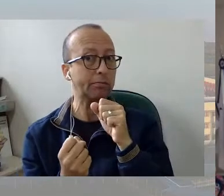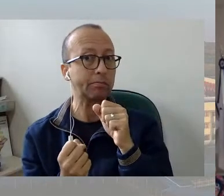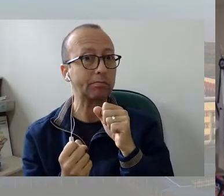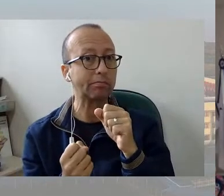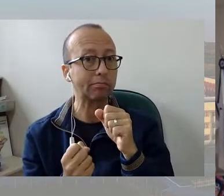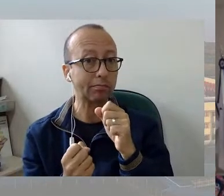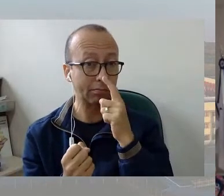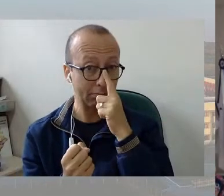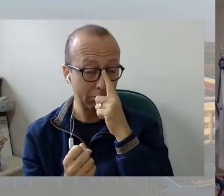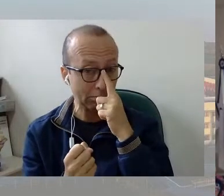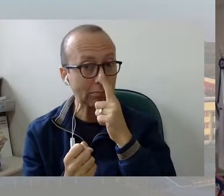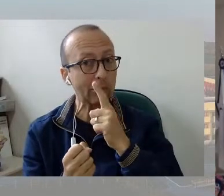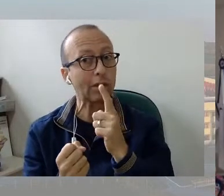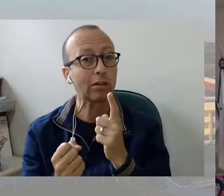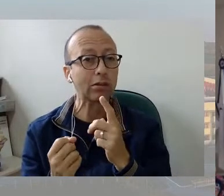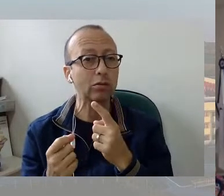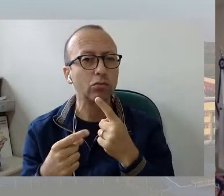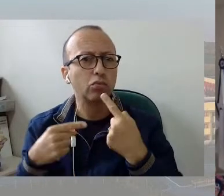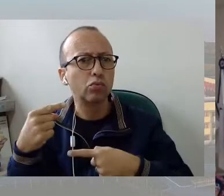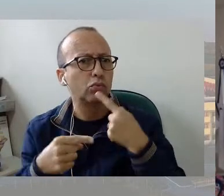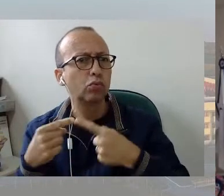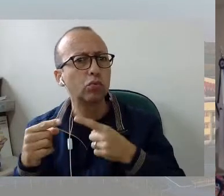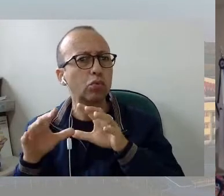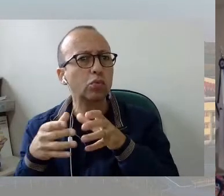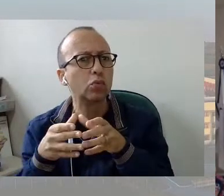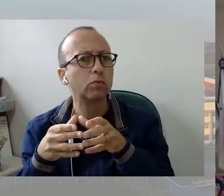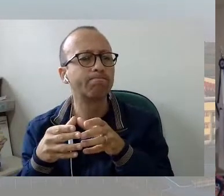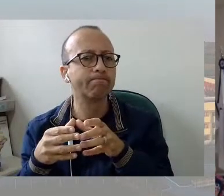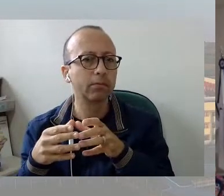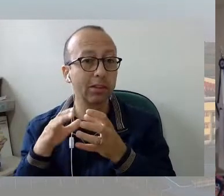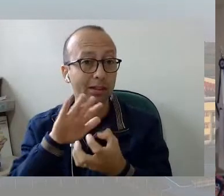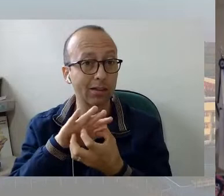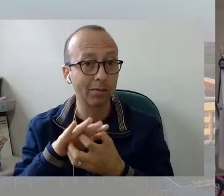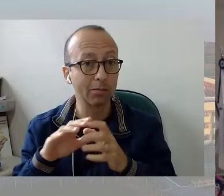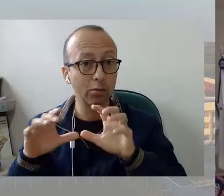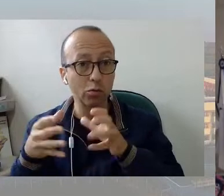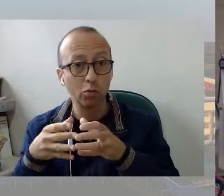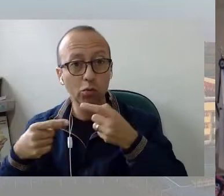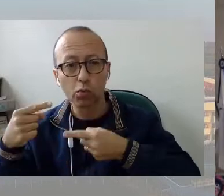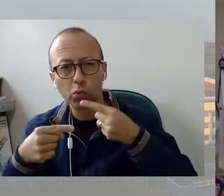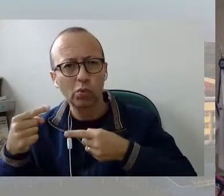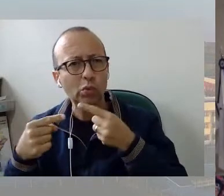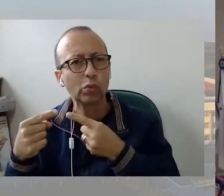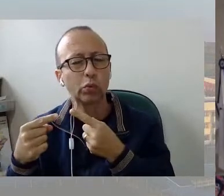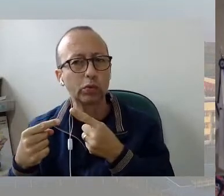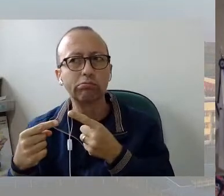fazer um pré-CIEP e tal, para envolver de fato a comunidade acadêmica. Né?